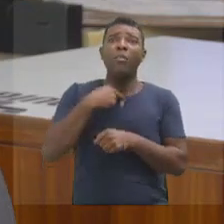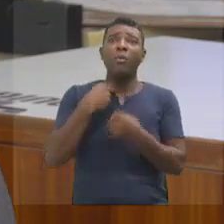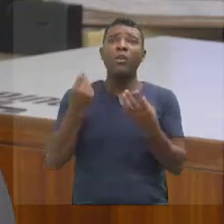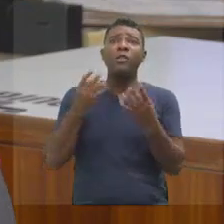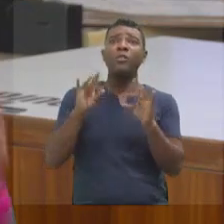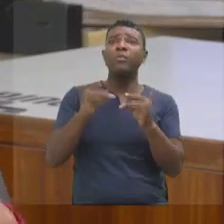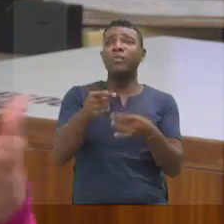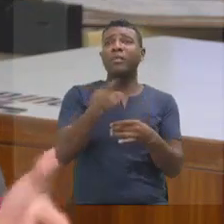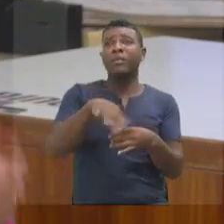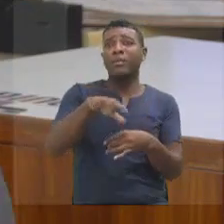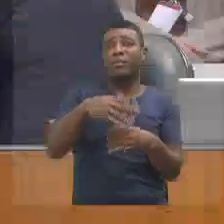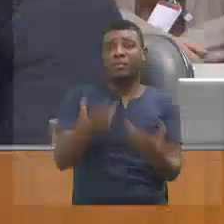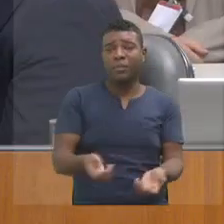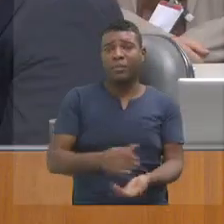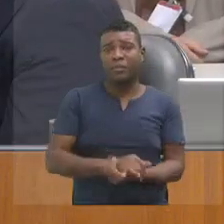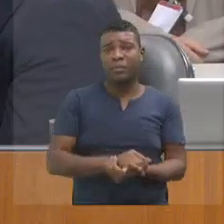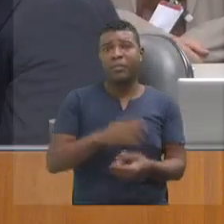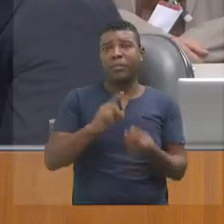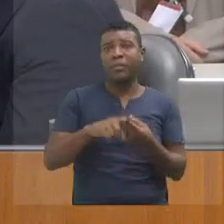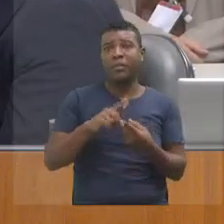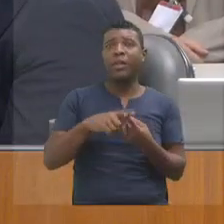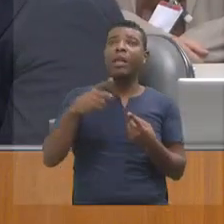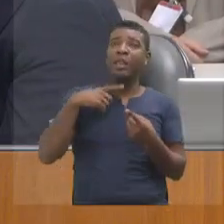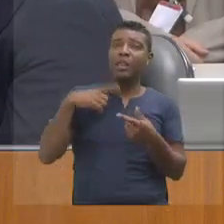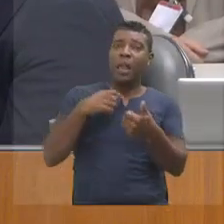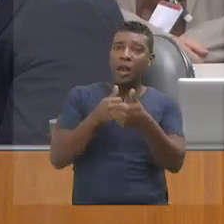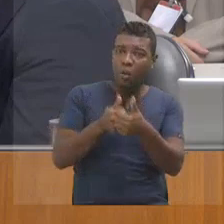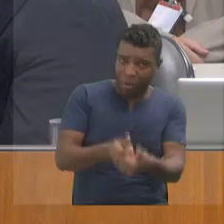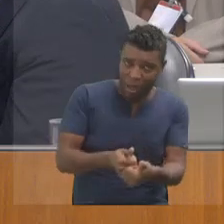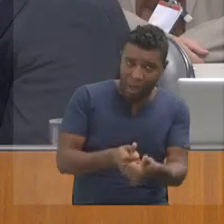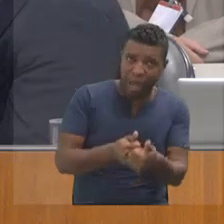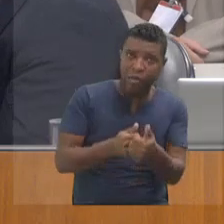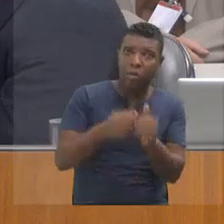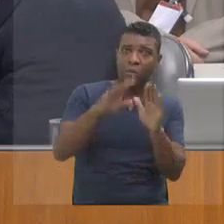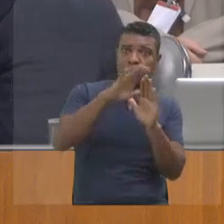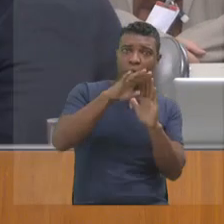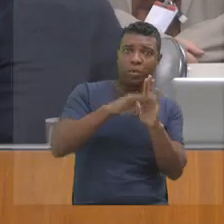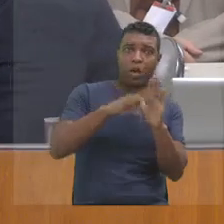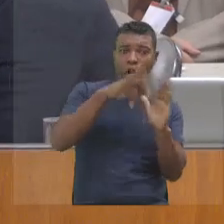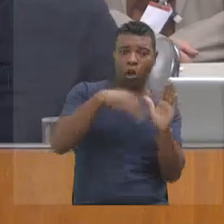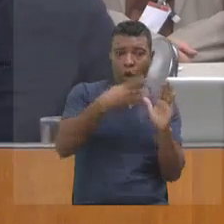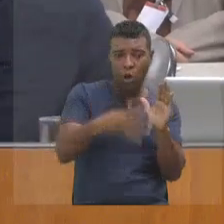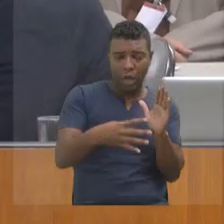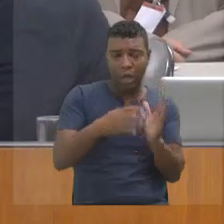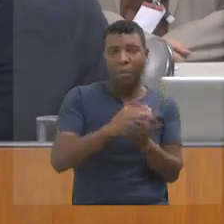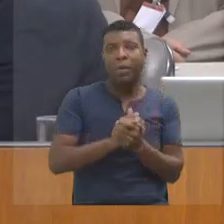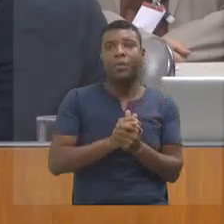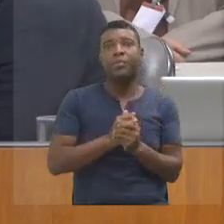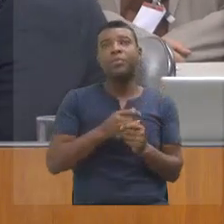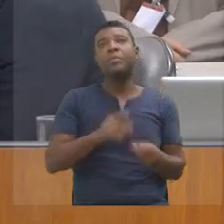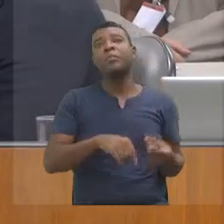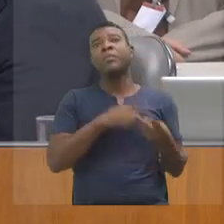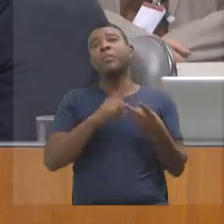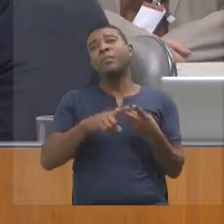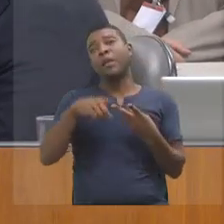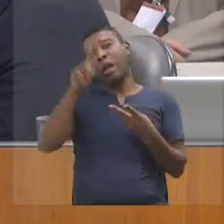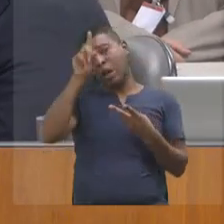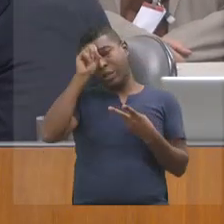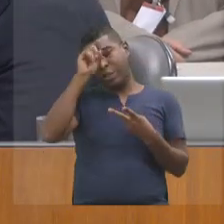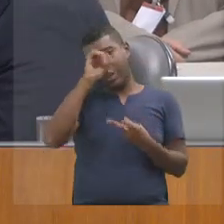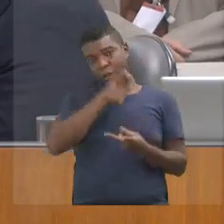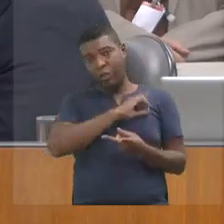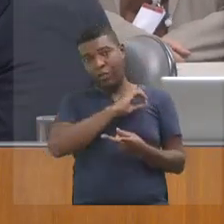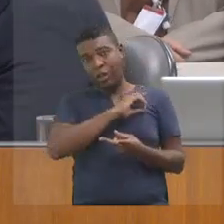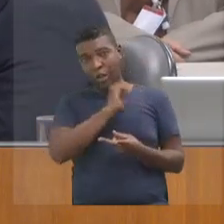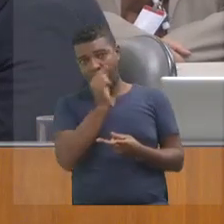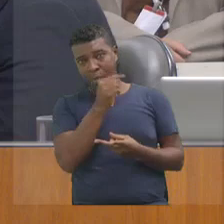isso Então eu queria saber primeiro se vocês têm acompanhado esse cronograma a segunda coisa é que em relação ao hospital de Divinópolis há